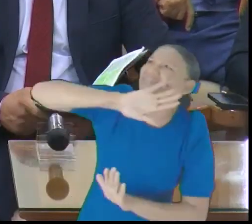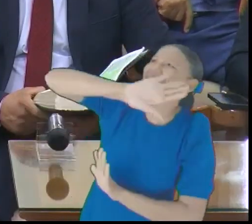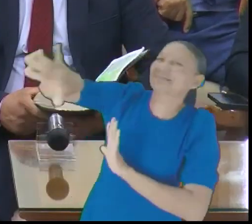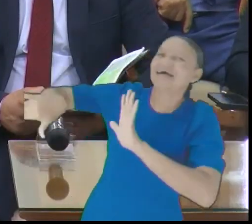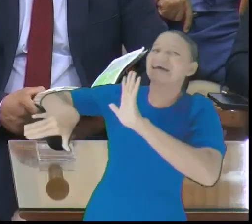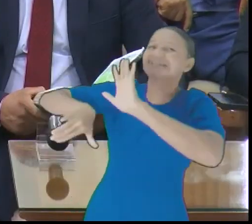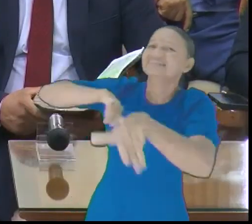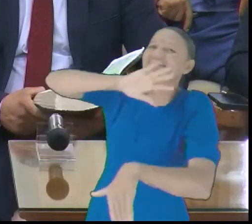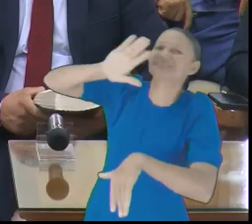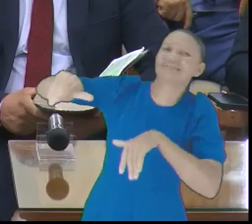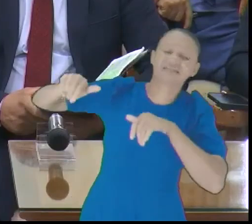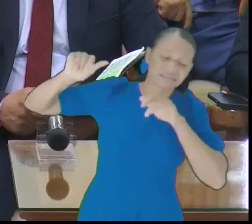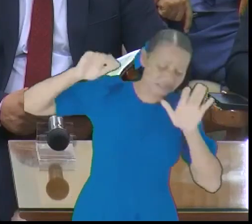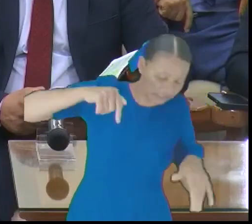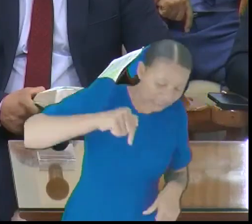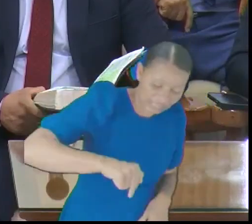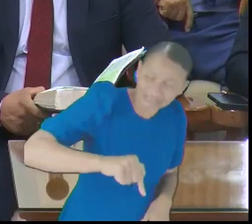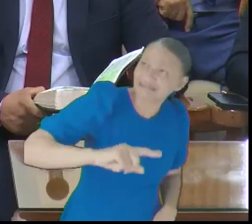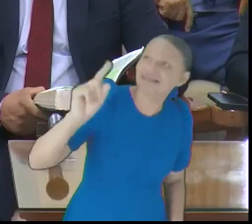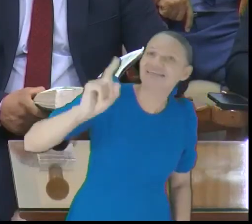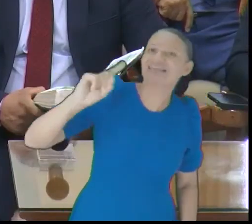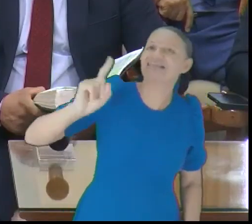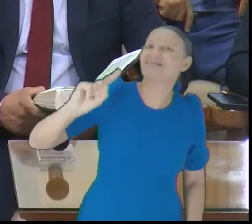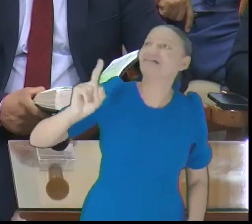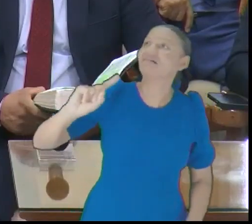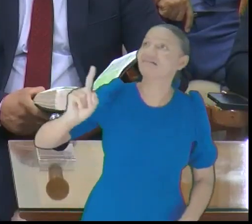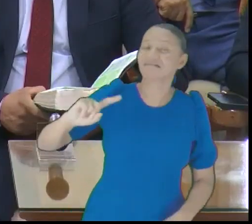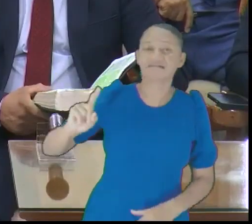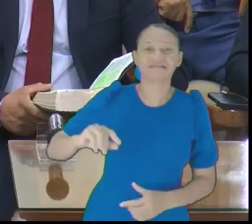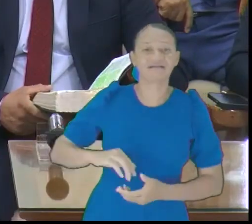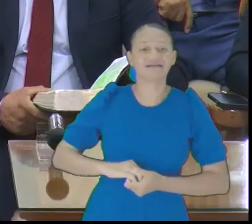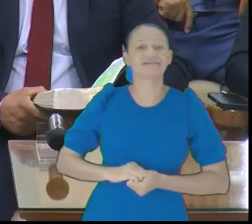Como quem dizia, aqui não.